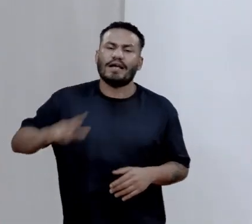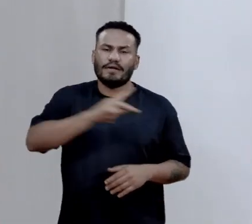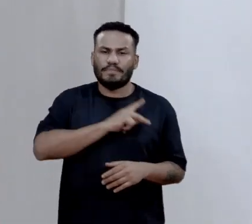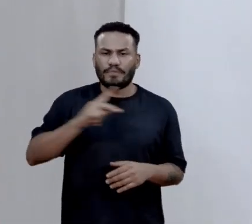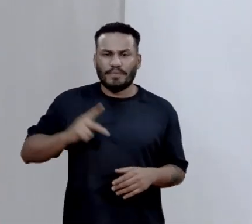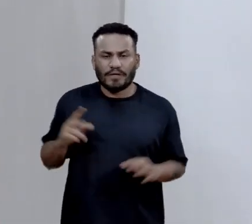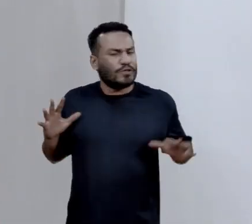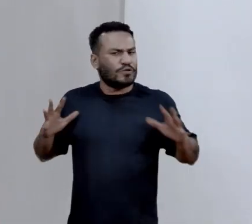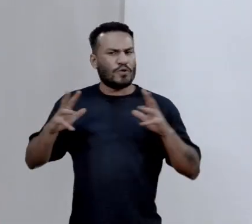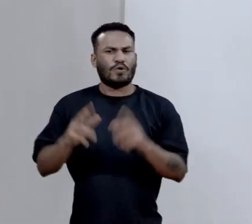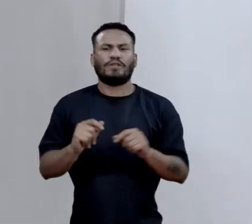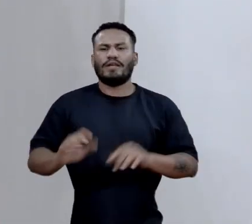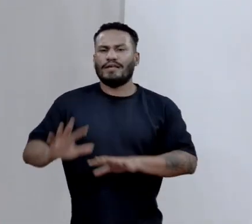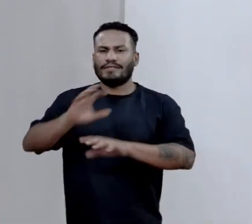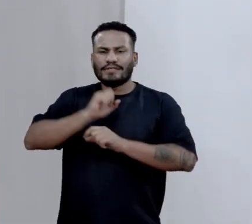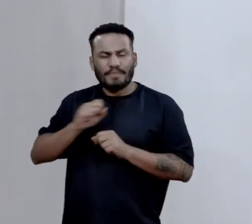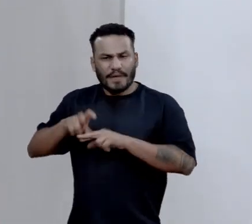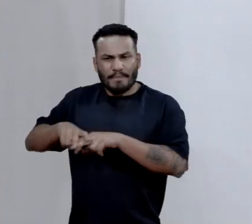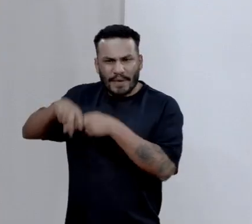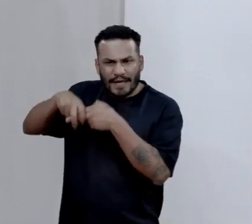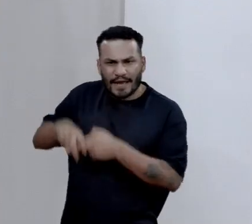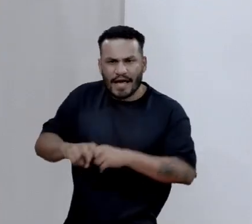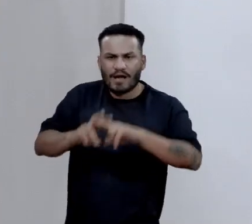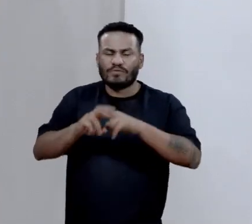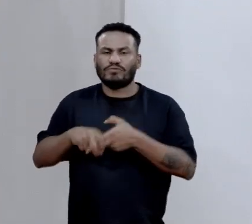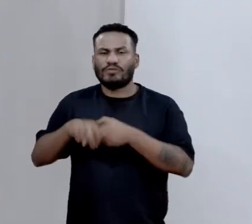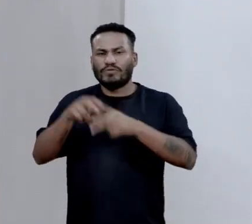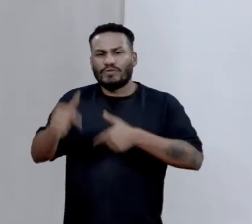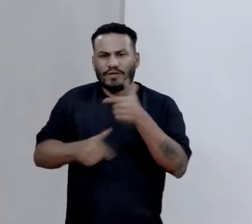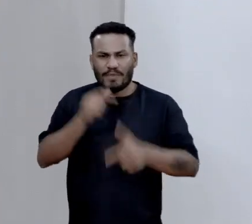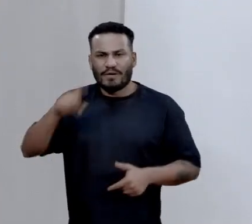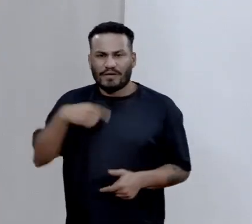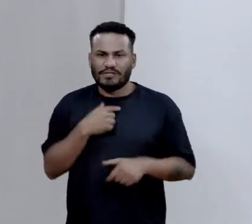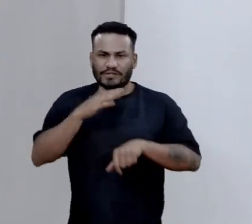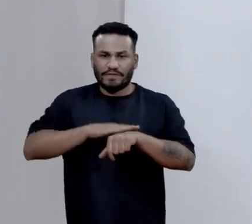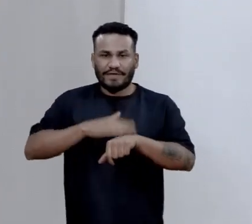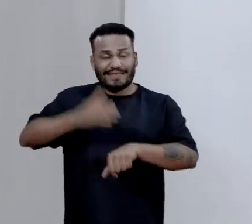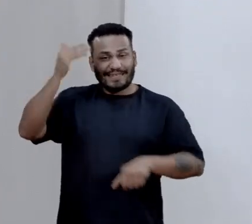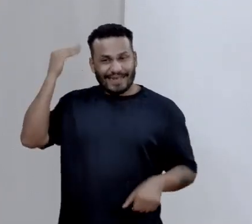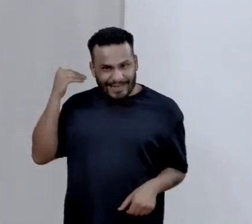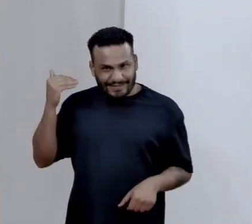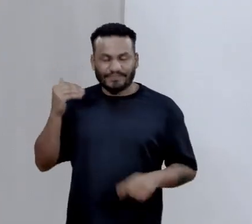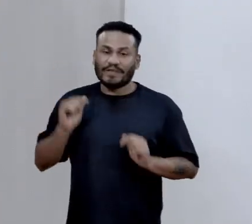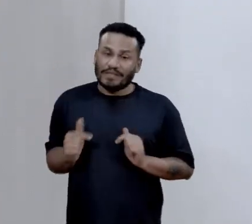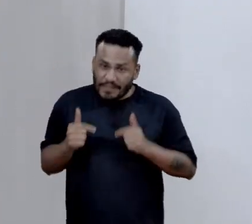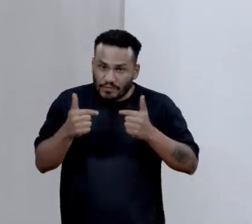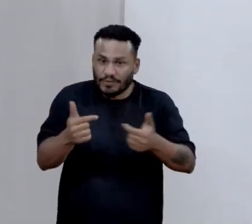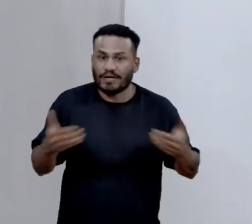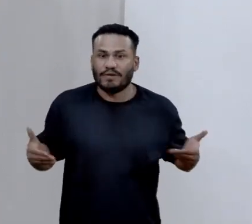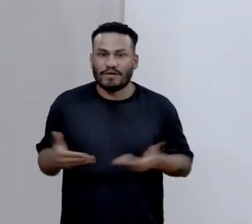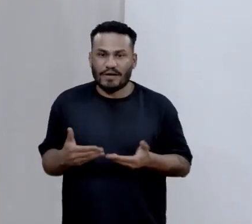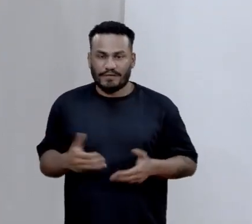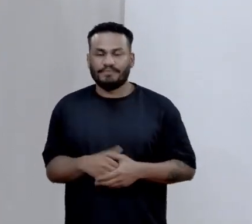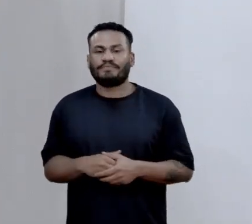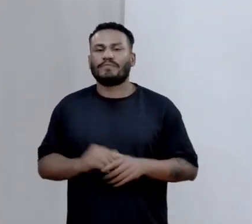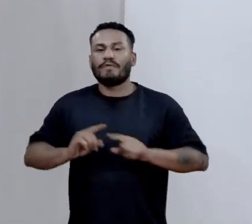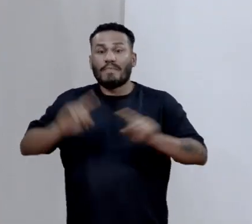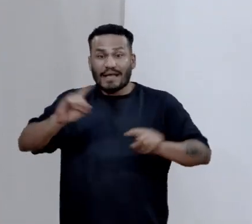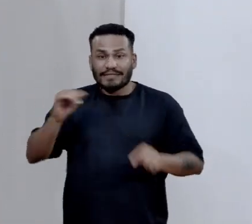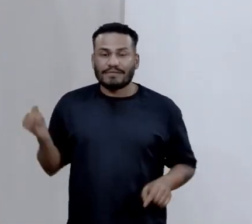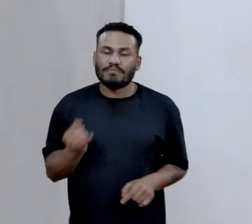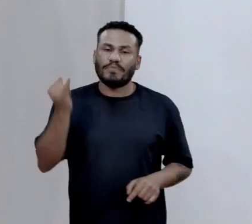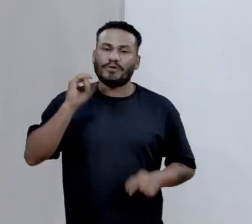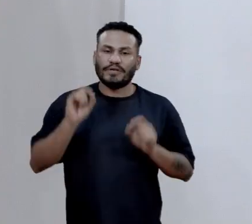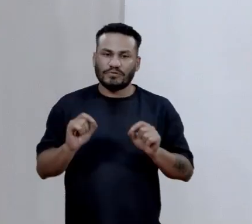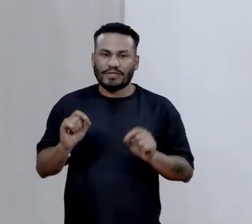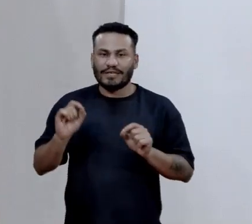de educação, toda a rede vai receber os playgrounds daquele trabalho que nós fizemos lá atrás e está sendo executado agora. Mas é